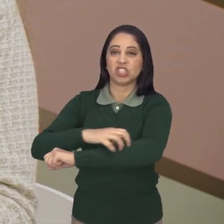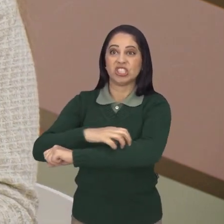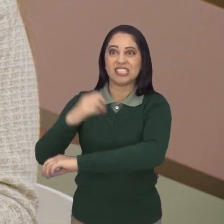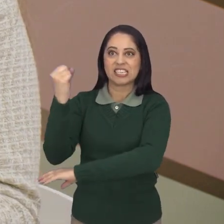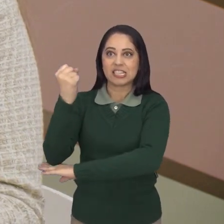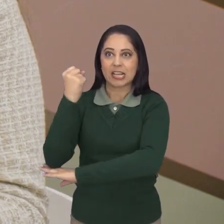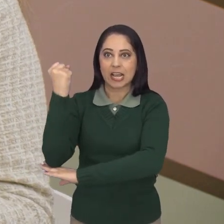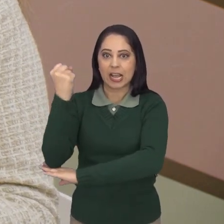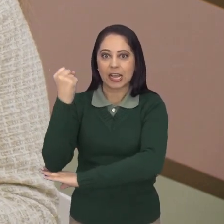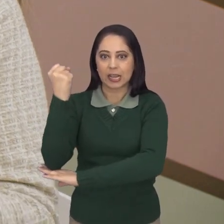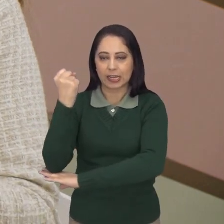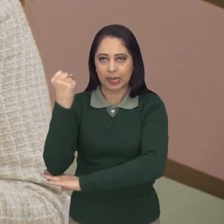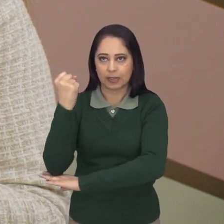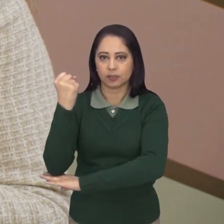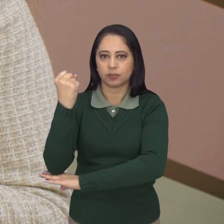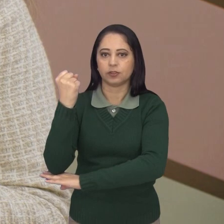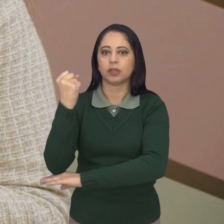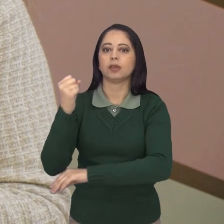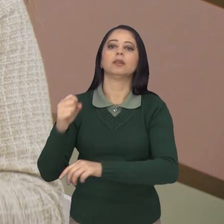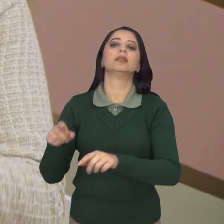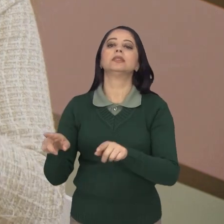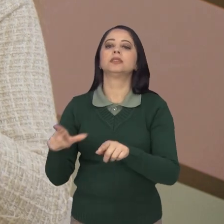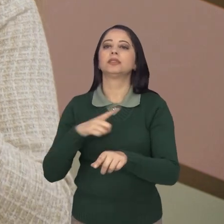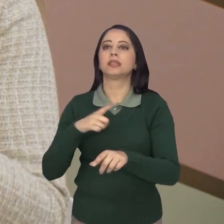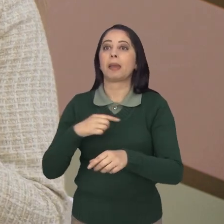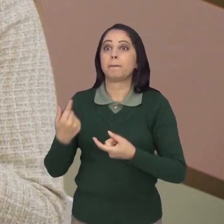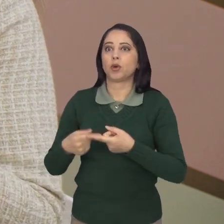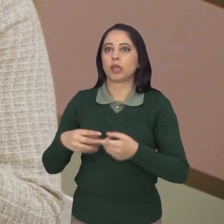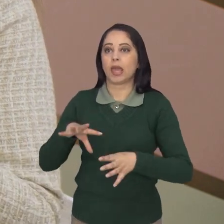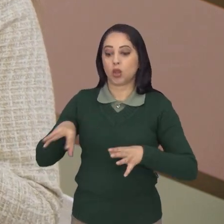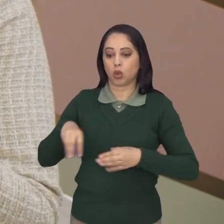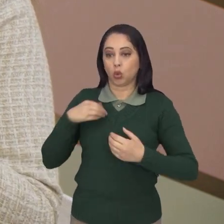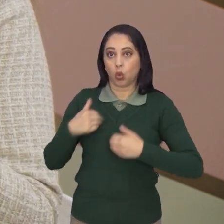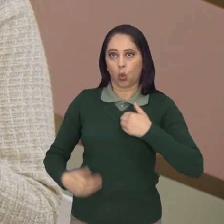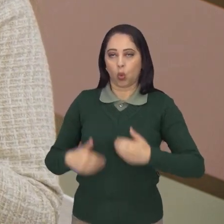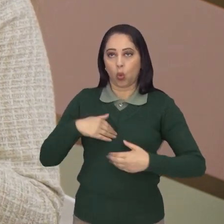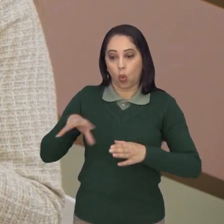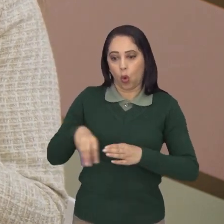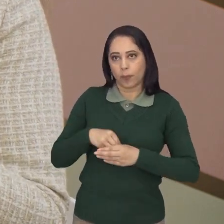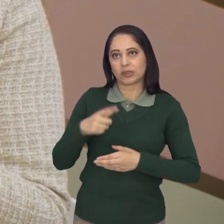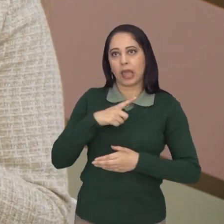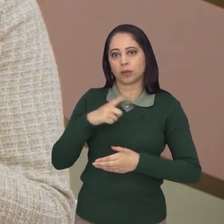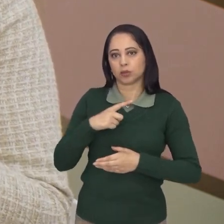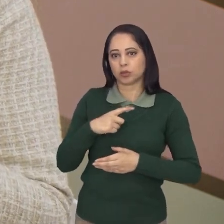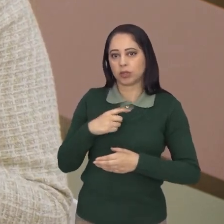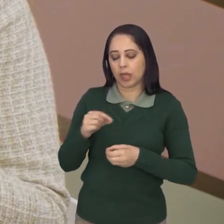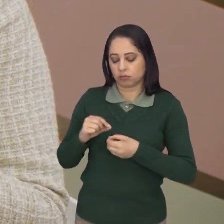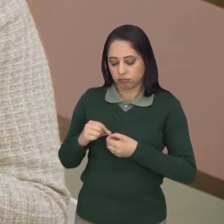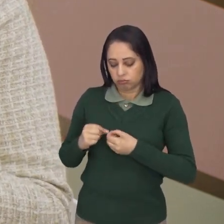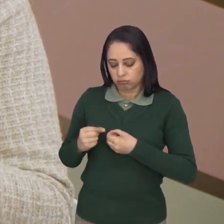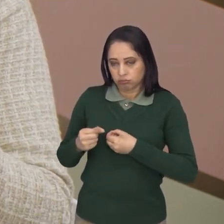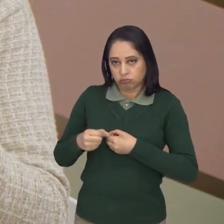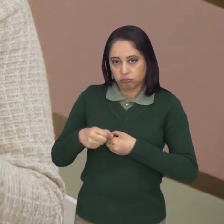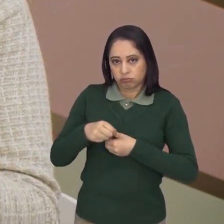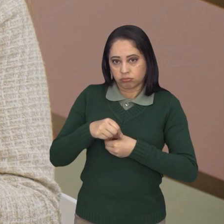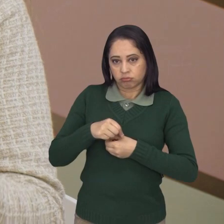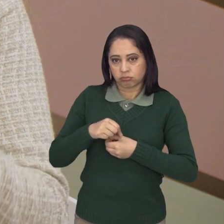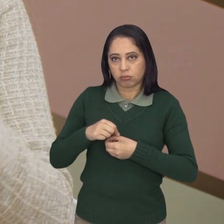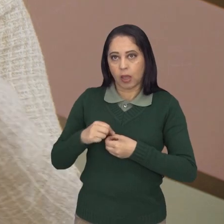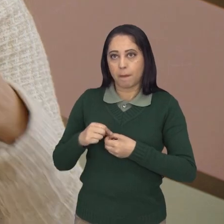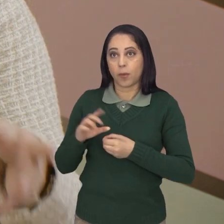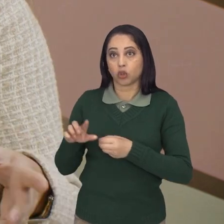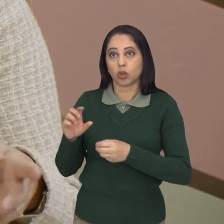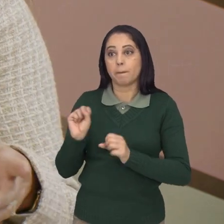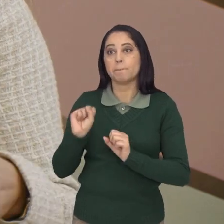reações graves, então ela pode levar à anafilaxia. A gente tem uma célula de memória guardadinha ali, quando o alimento entra, ele pode reagir e